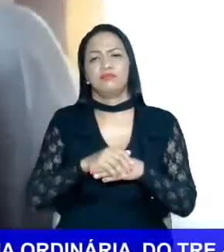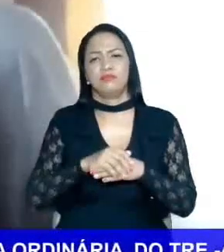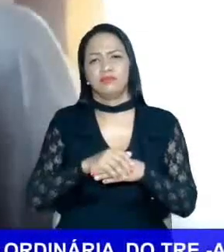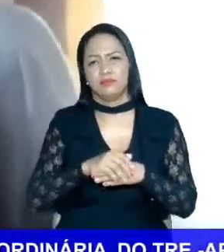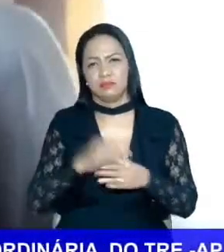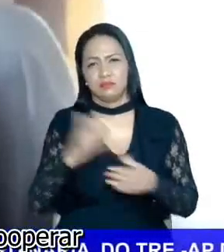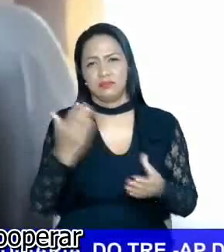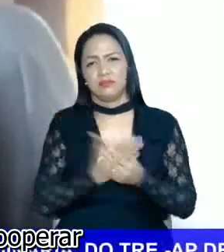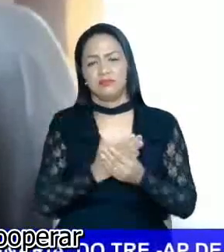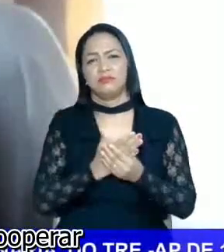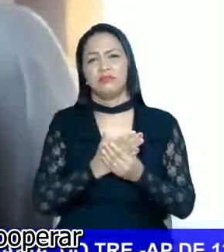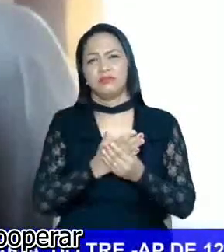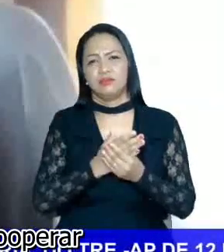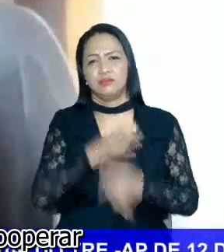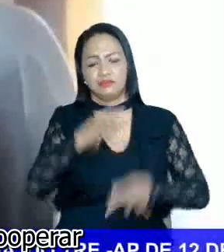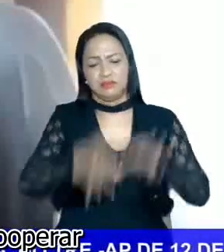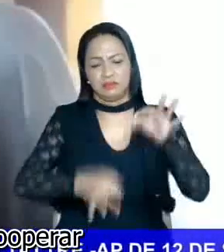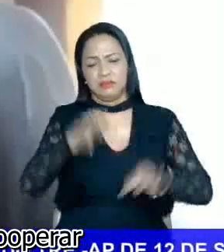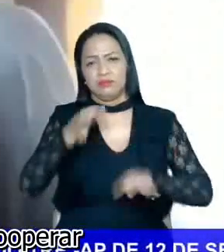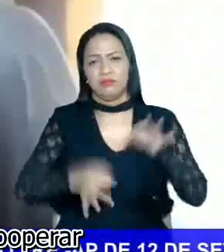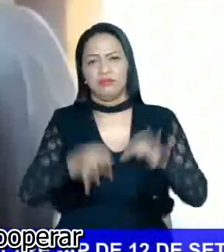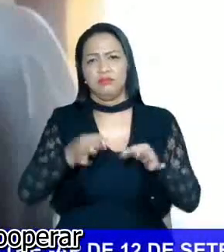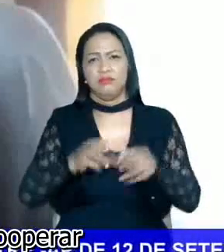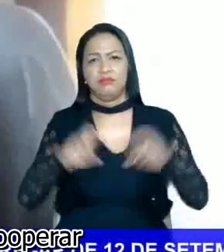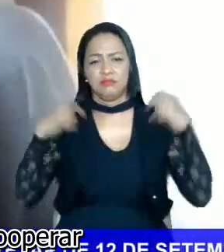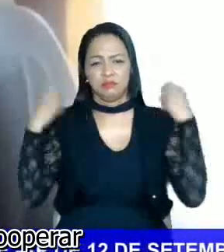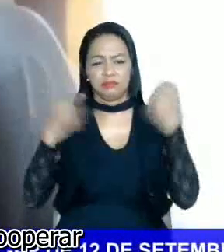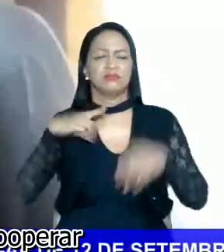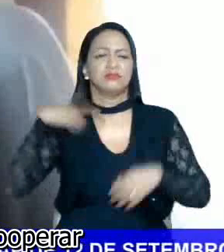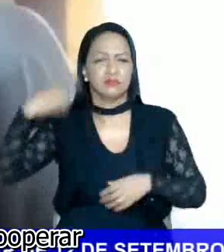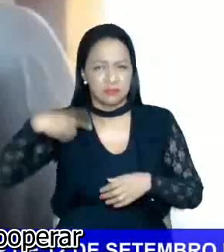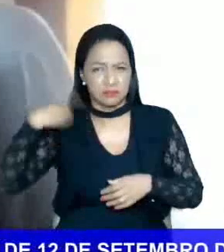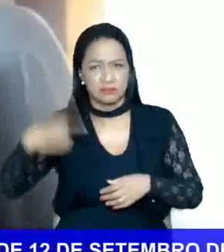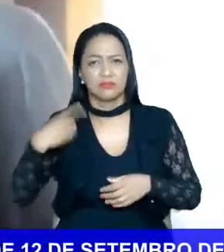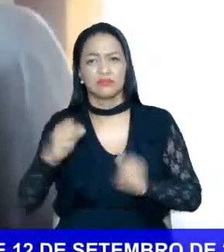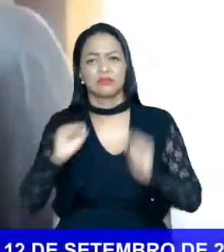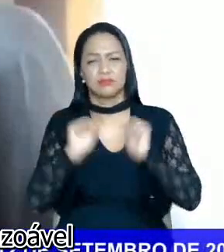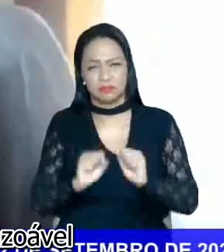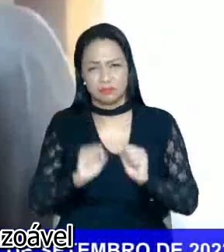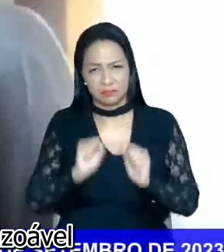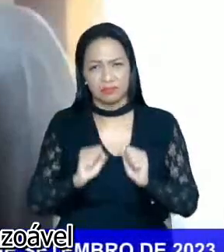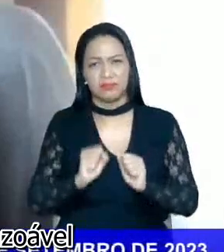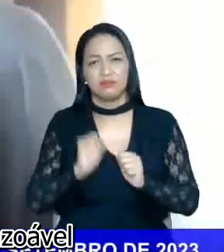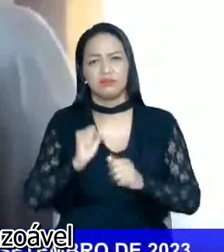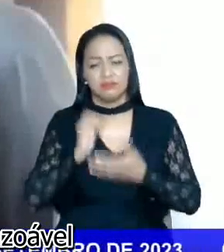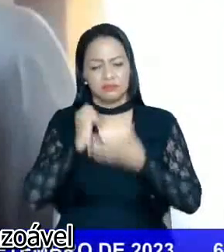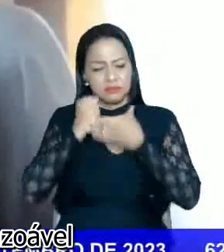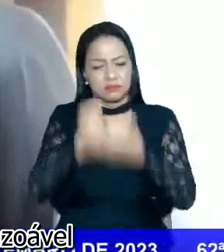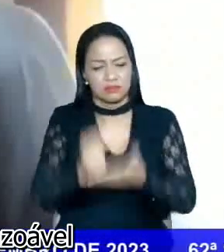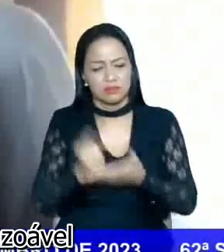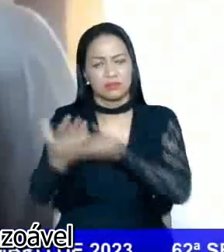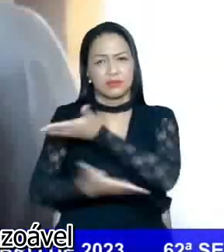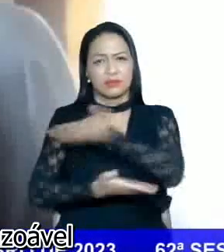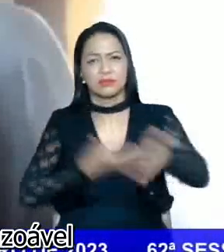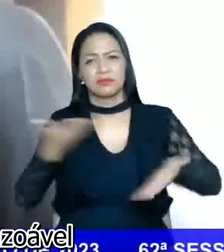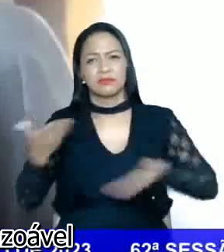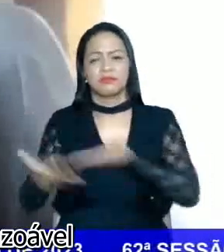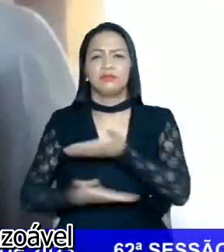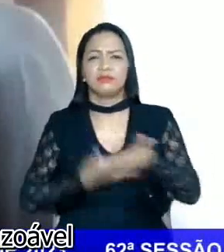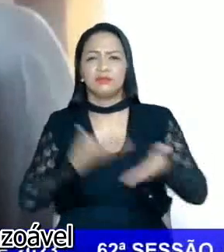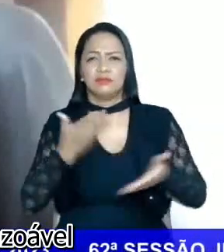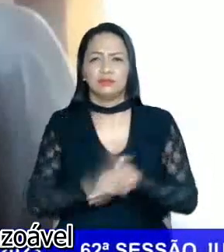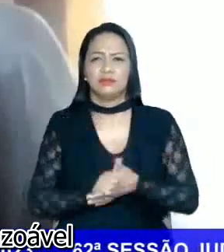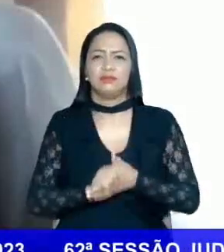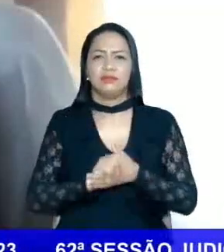Civil, que todos, juízos, partes, advogados, todos devem cooperar para que primemos pelo preceito, né,